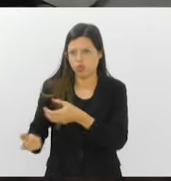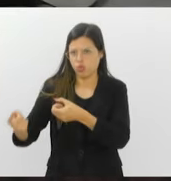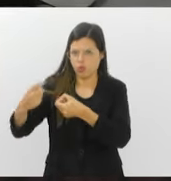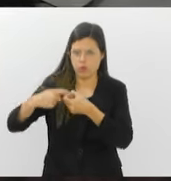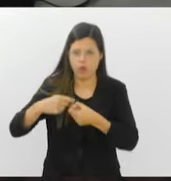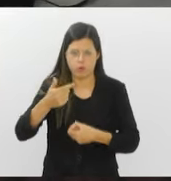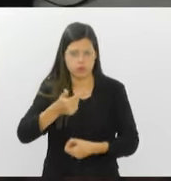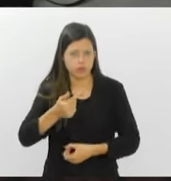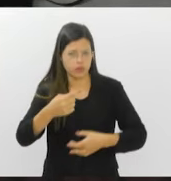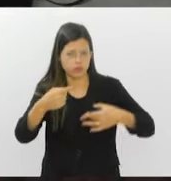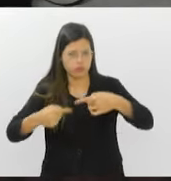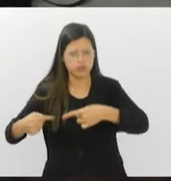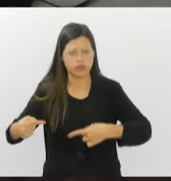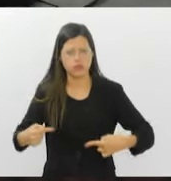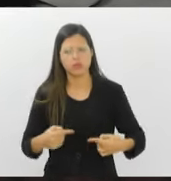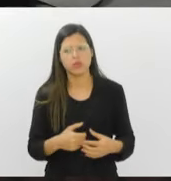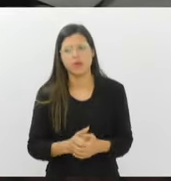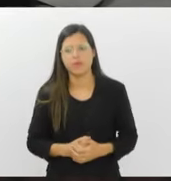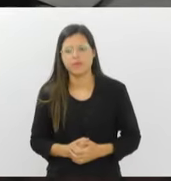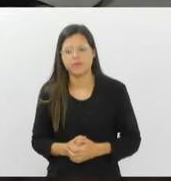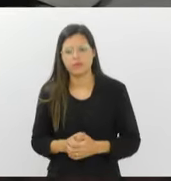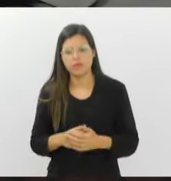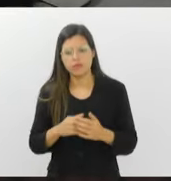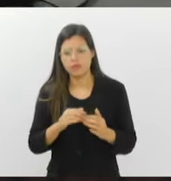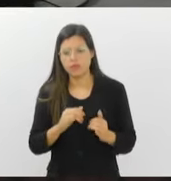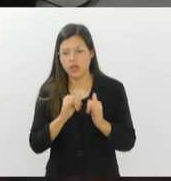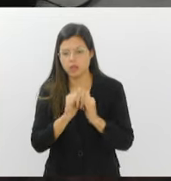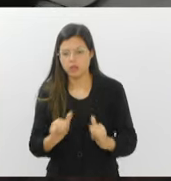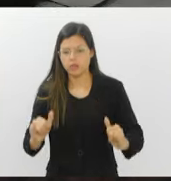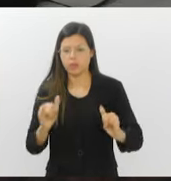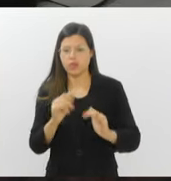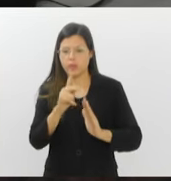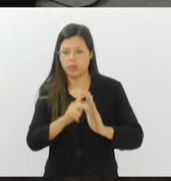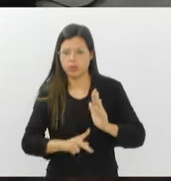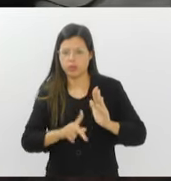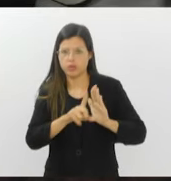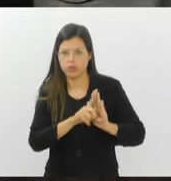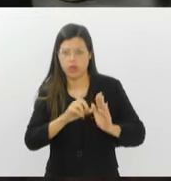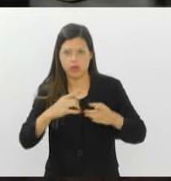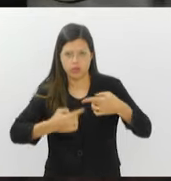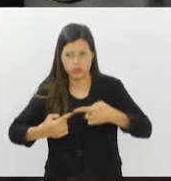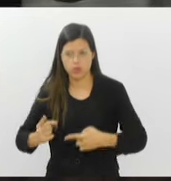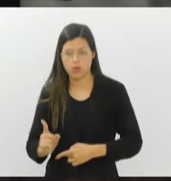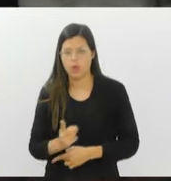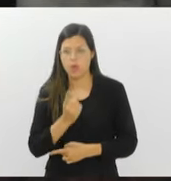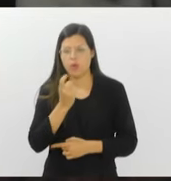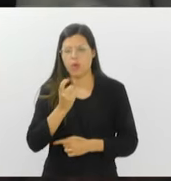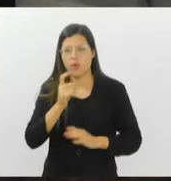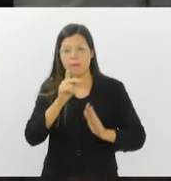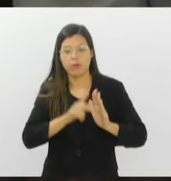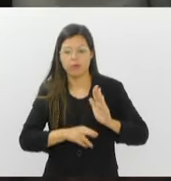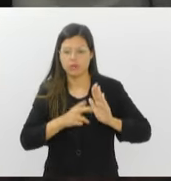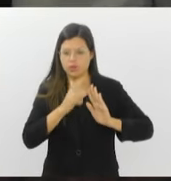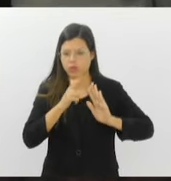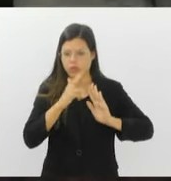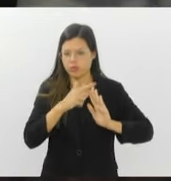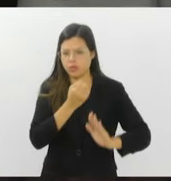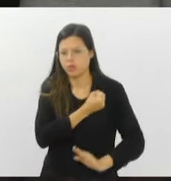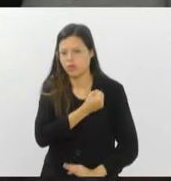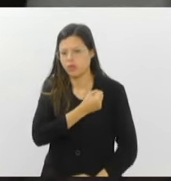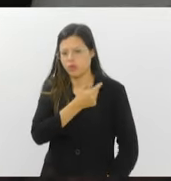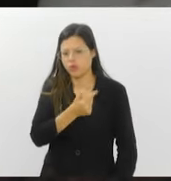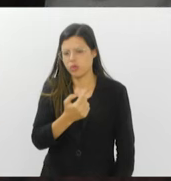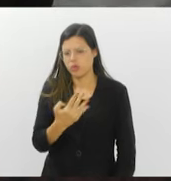segunda discussão. Anuncio, em discussão única, projeto de resolução número